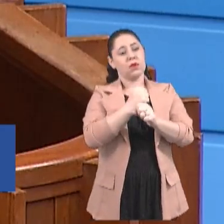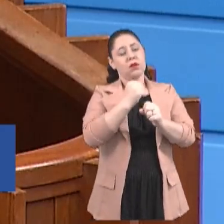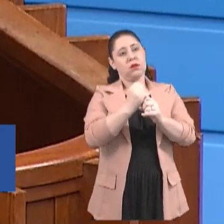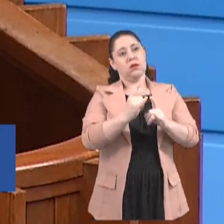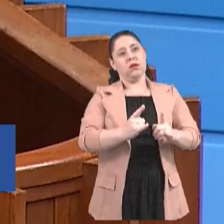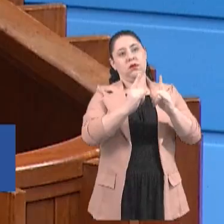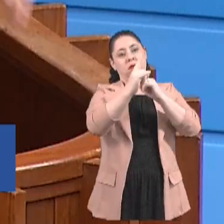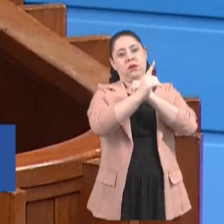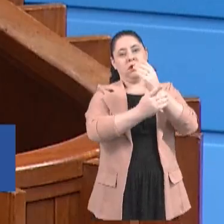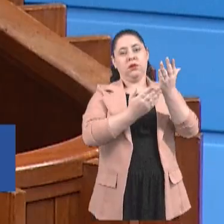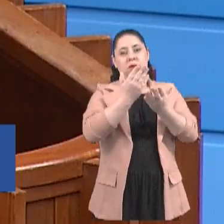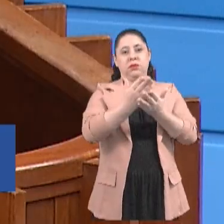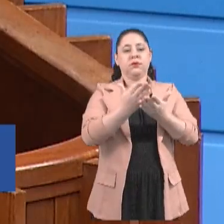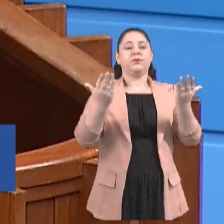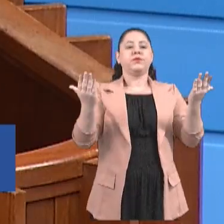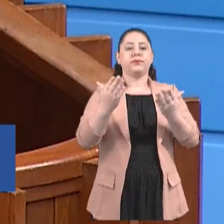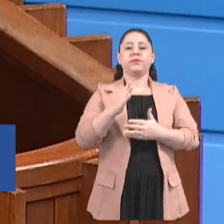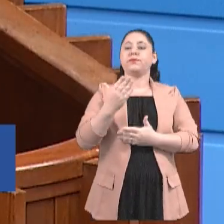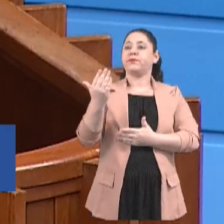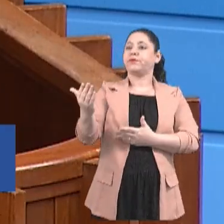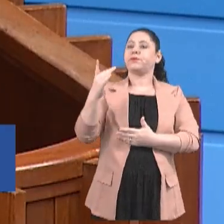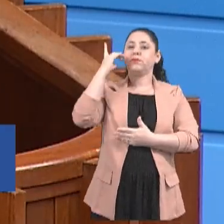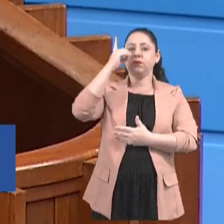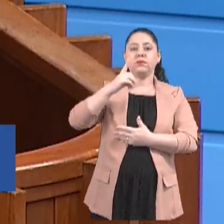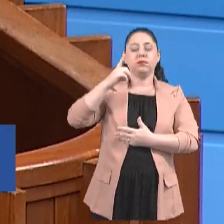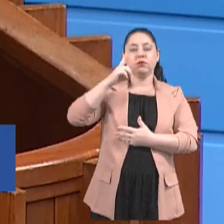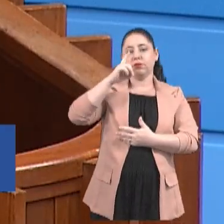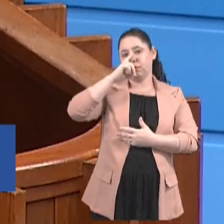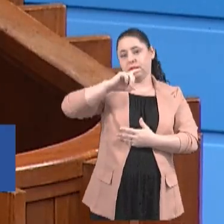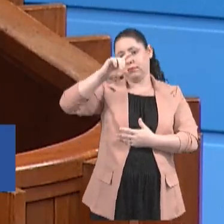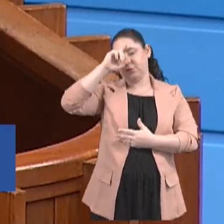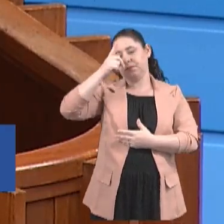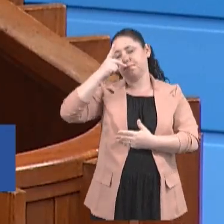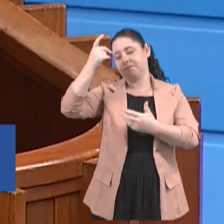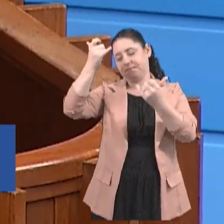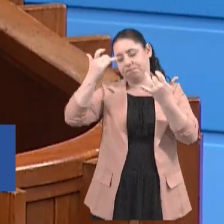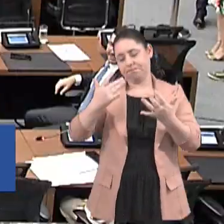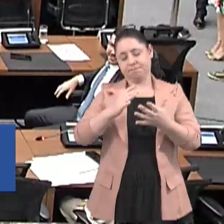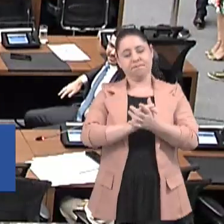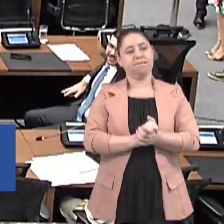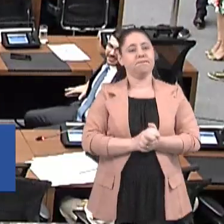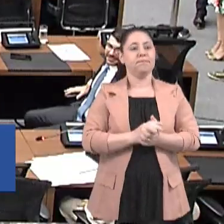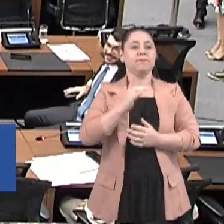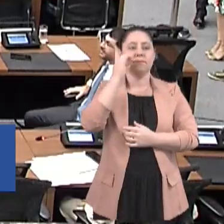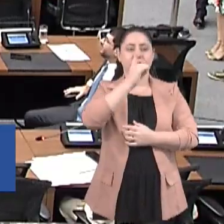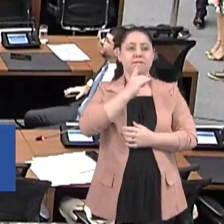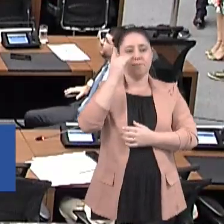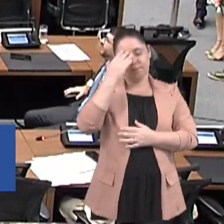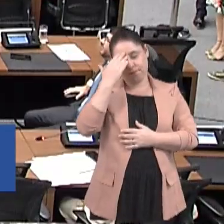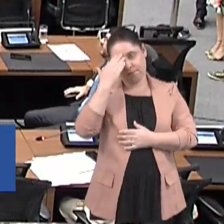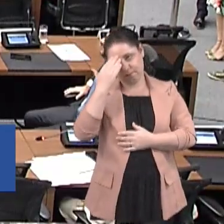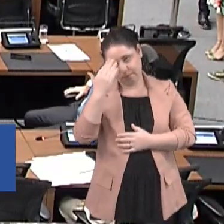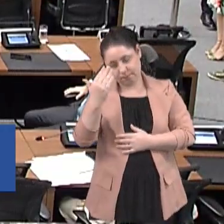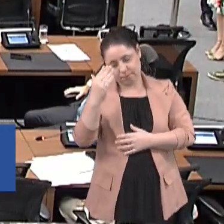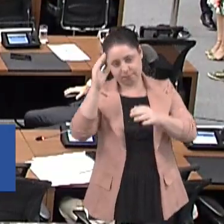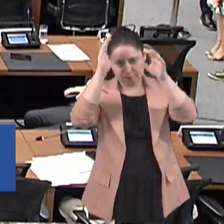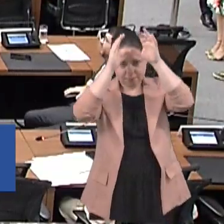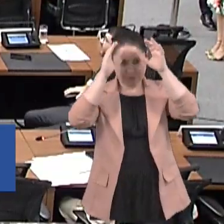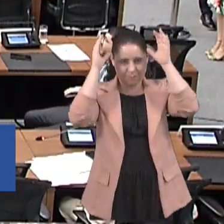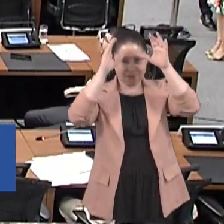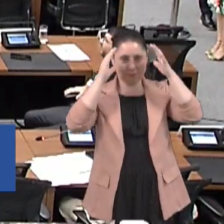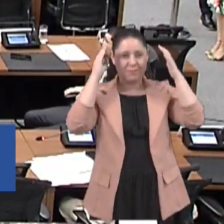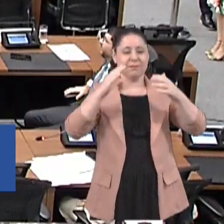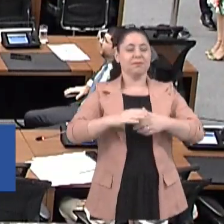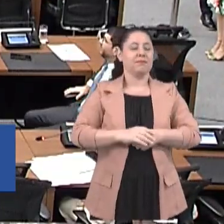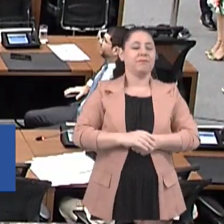fico muito feliz, vou conceder uma parte ao deputado Zeca para se pronunciar. Muito obrigado, senhor deputado. Muito obrigado, deputado